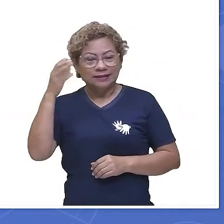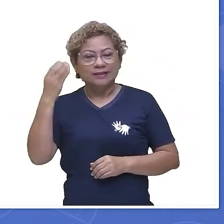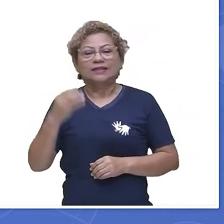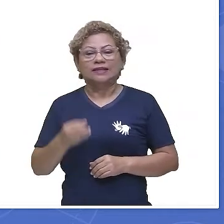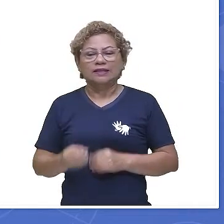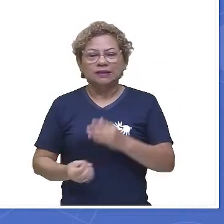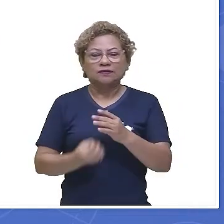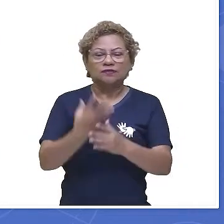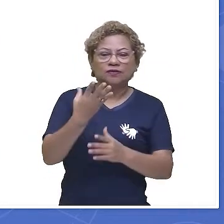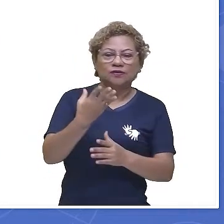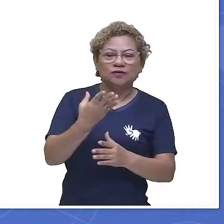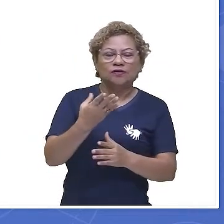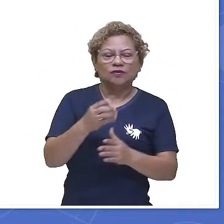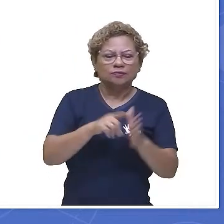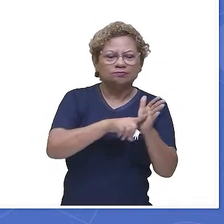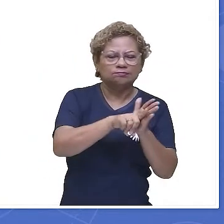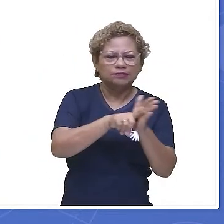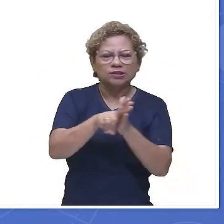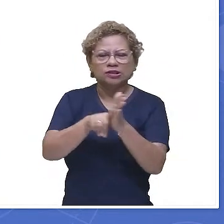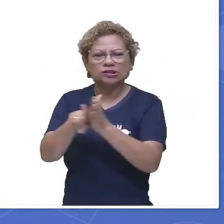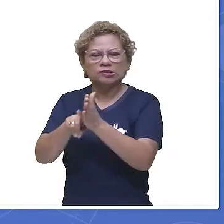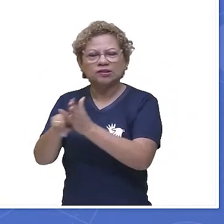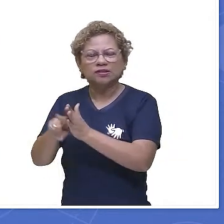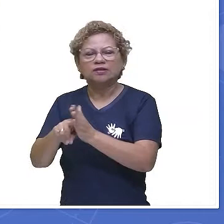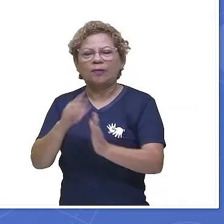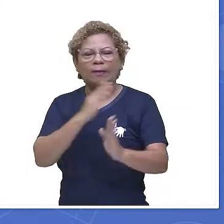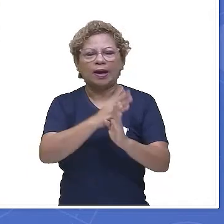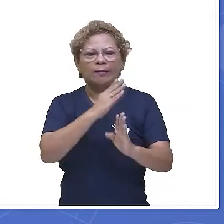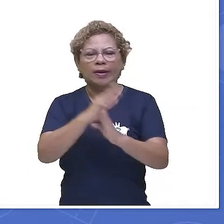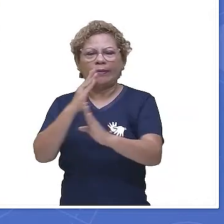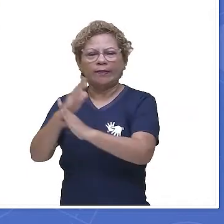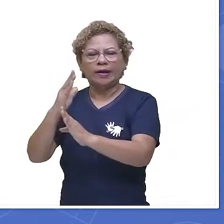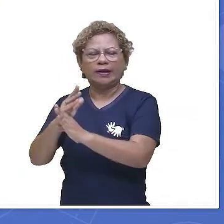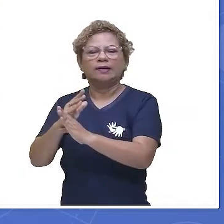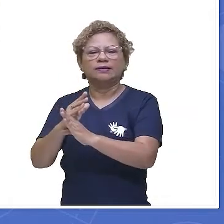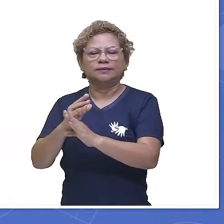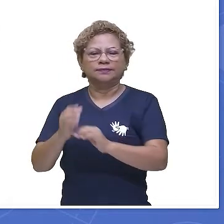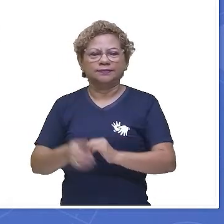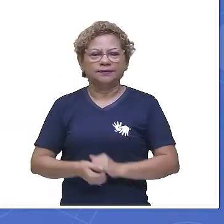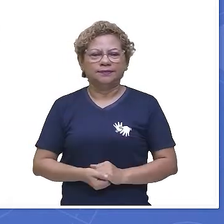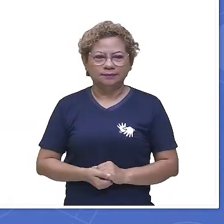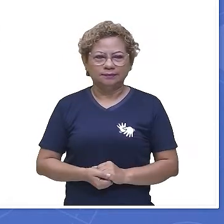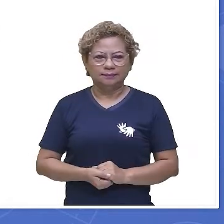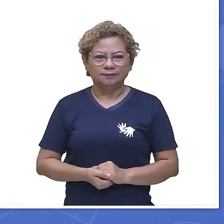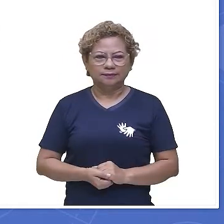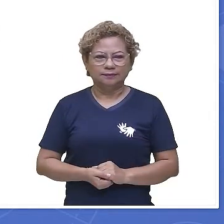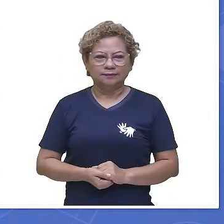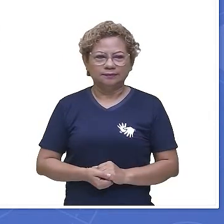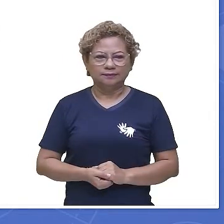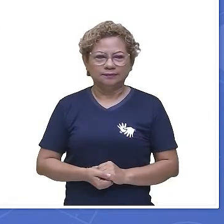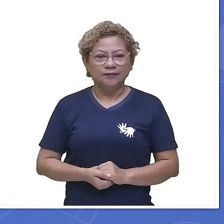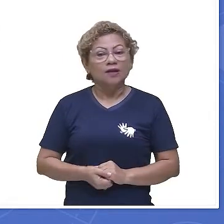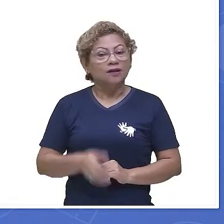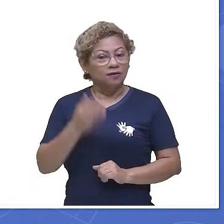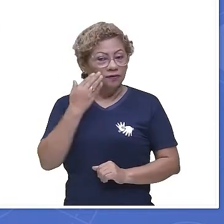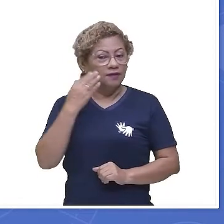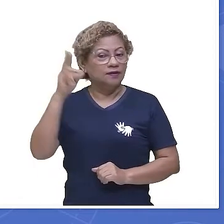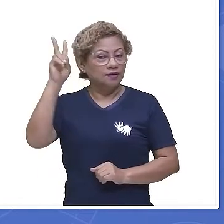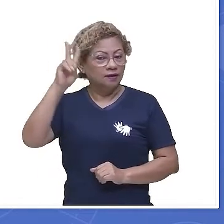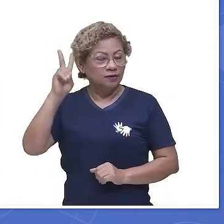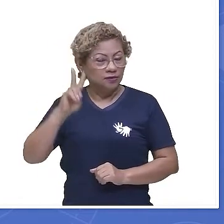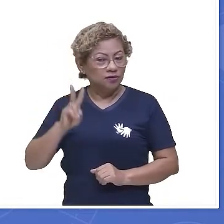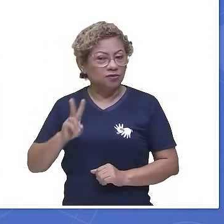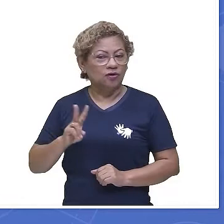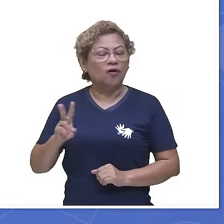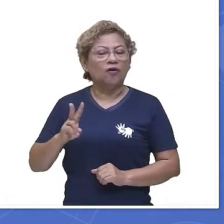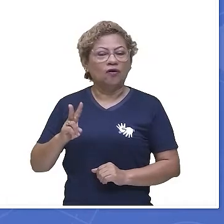modificam com as descobertas e os avanços tecnológicos delas resultantes. E aí, pessoal, vimos aí um